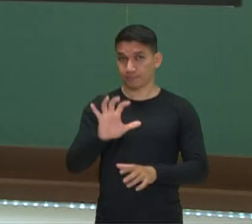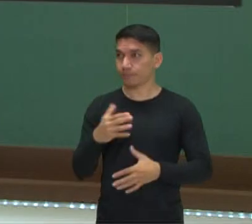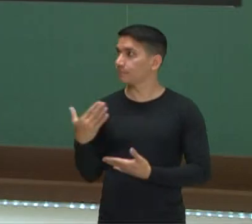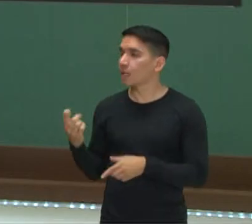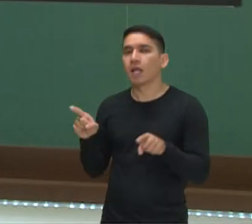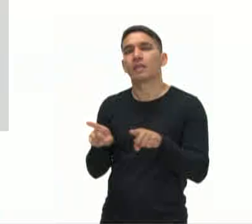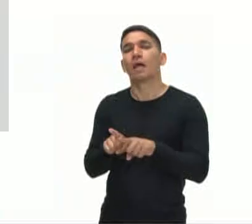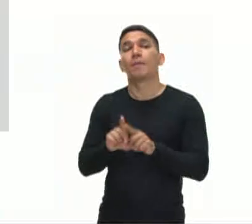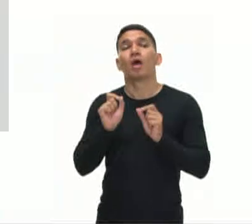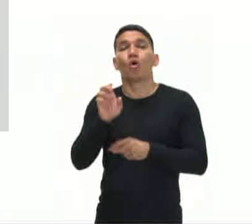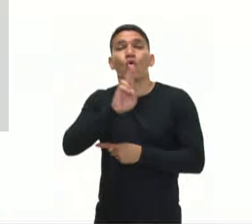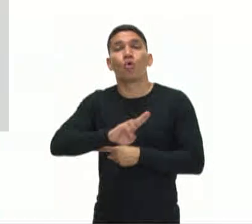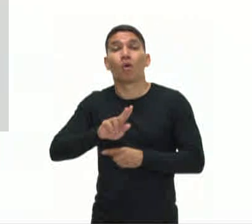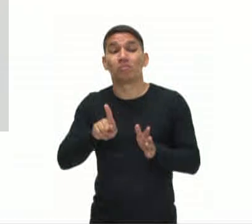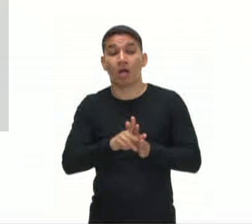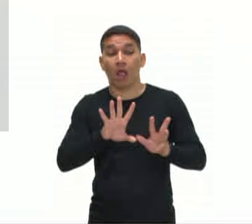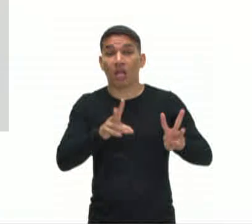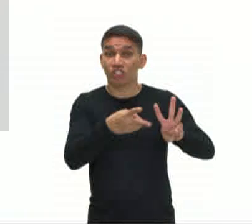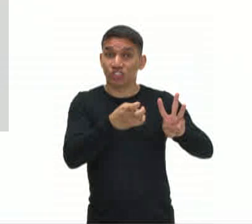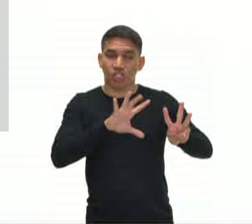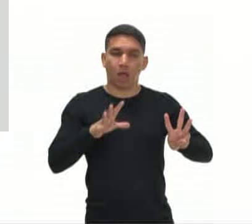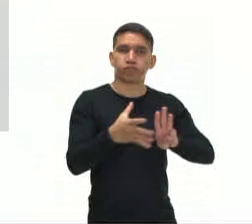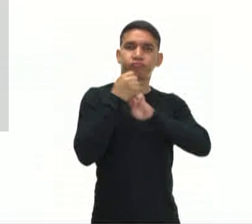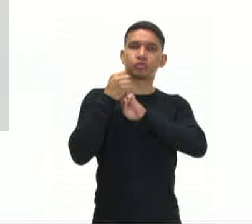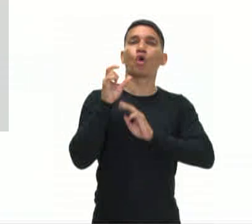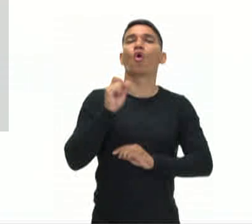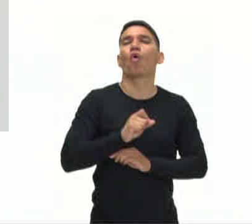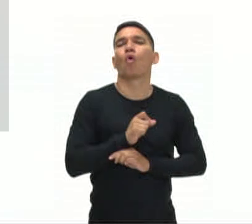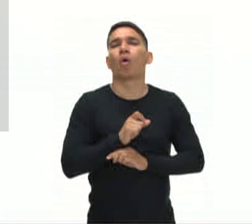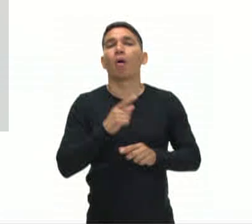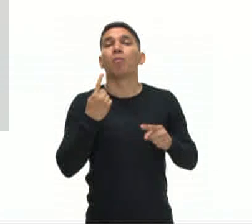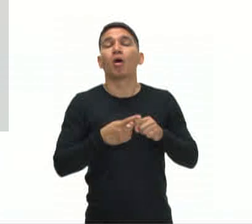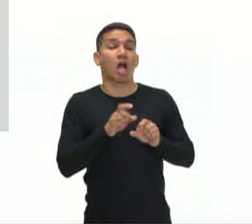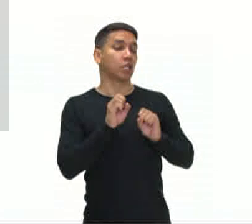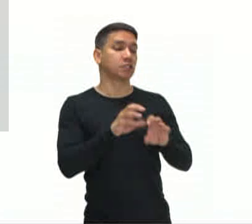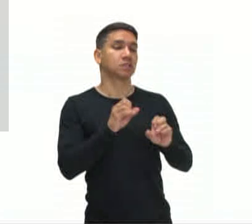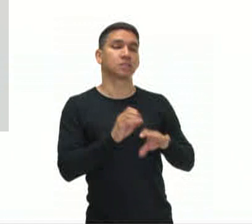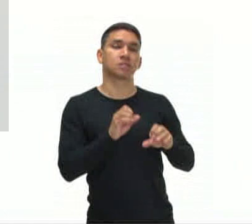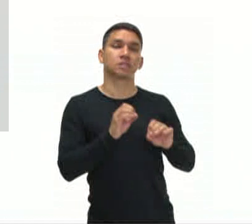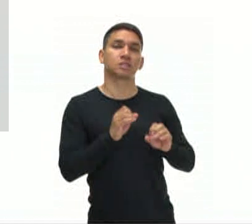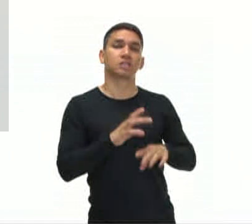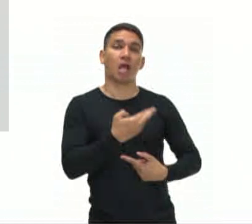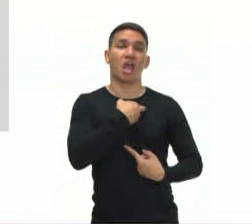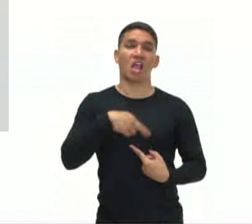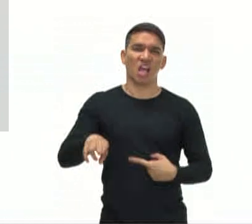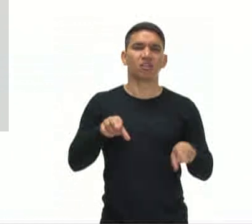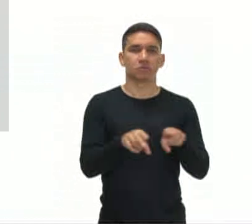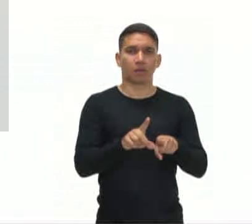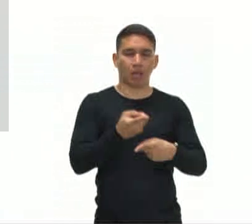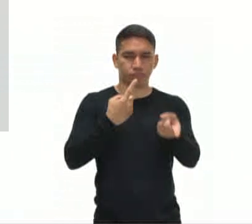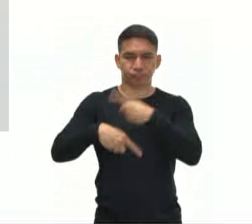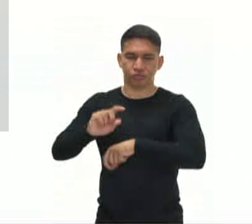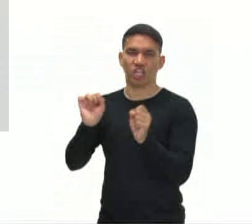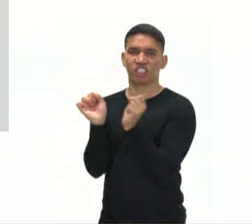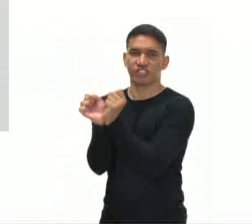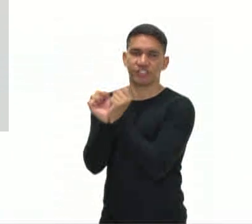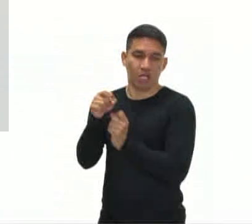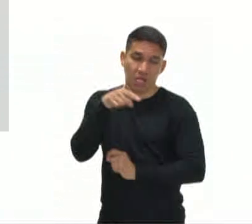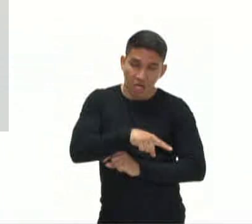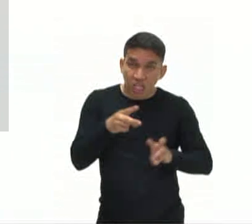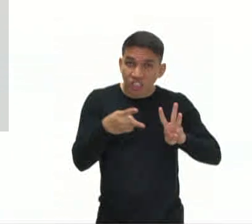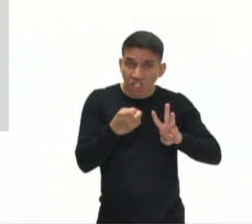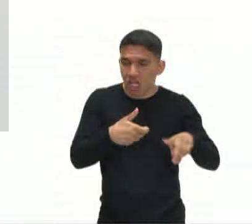Também capturavam indígenas para catequizar e para escravizar, para que eles trabalhassem